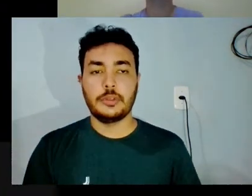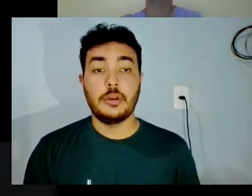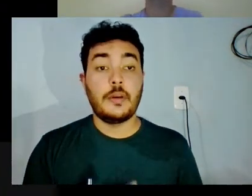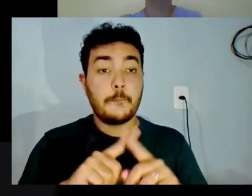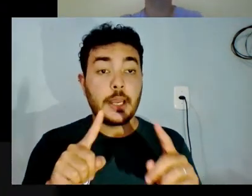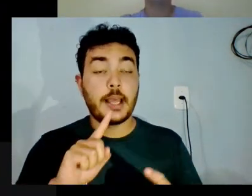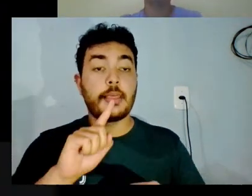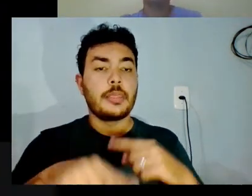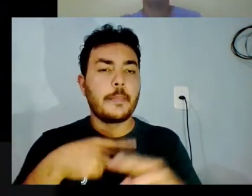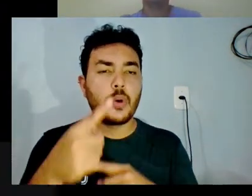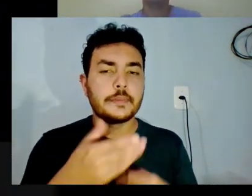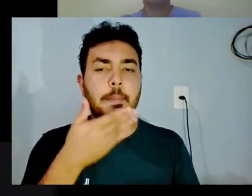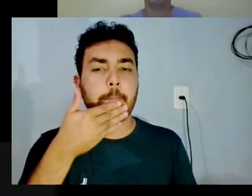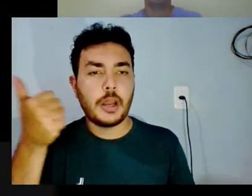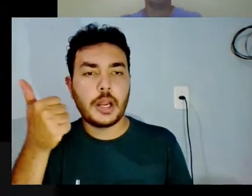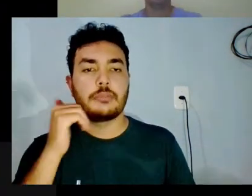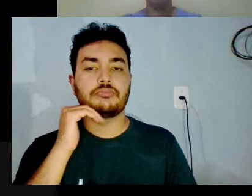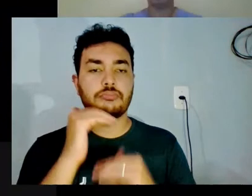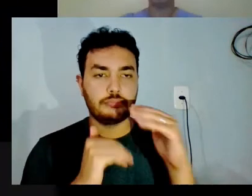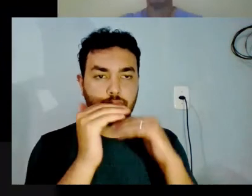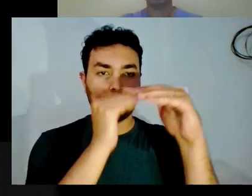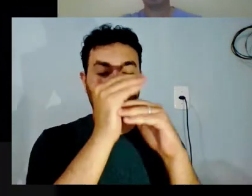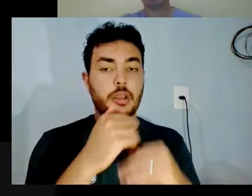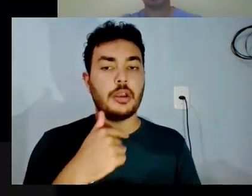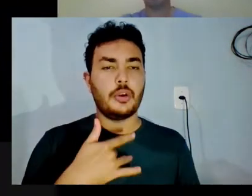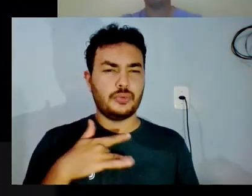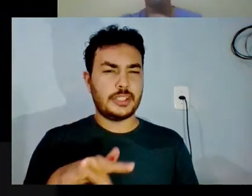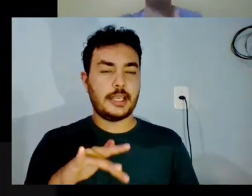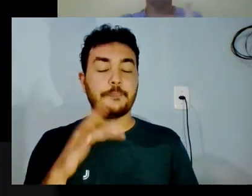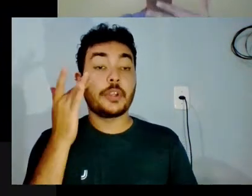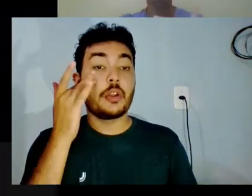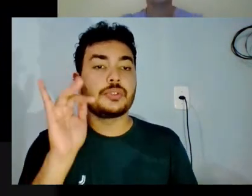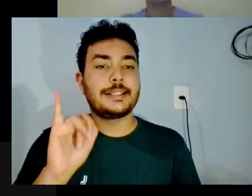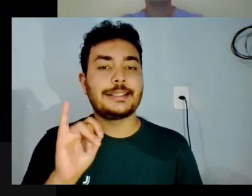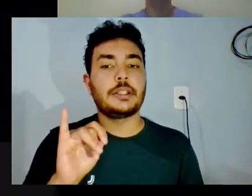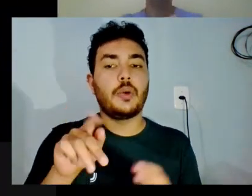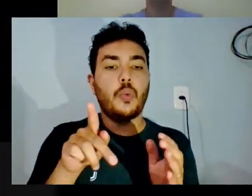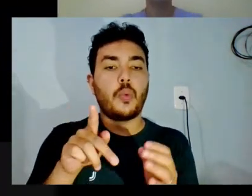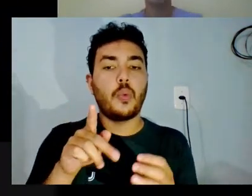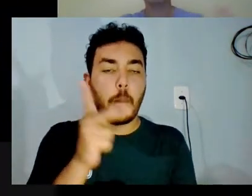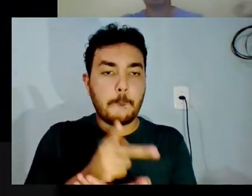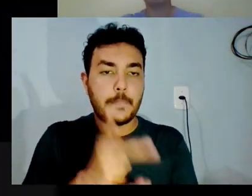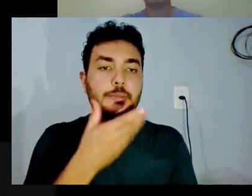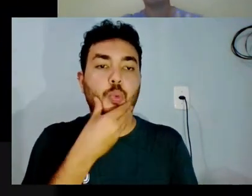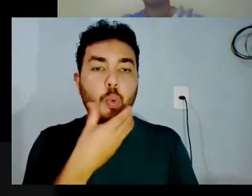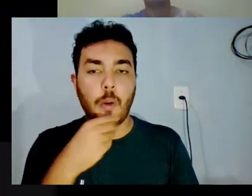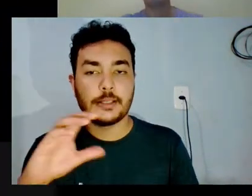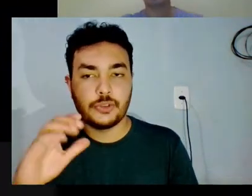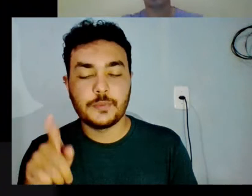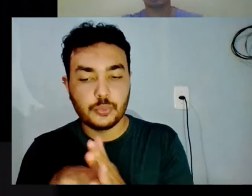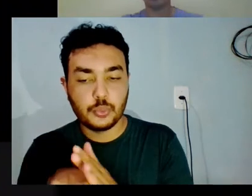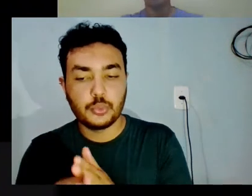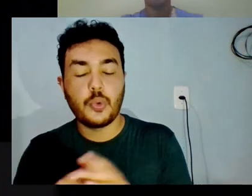depois eles foram melhorando, né, não sei se esses outros cientistas, acredito que outros, foram melhorando e chegando em valores mais próximos ainda, considerando